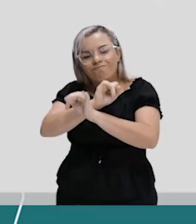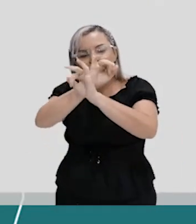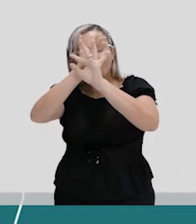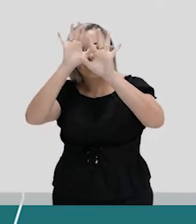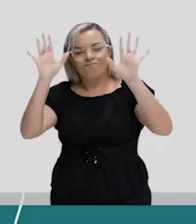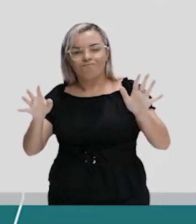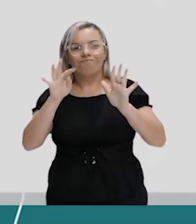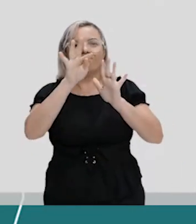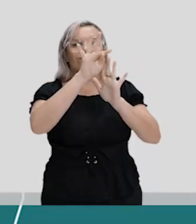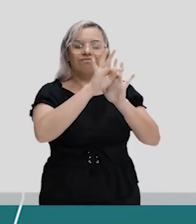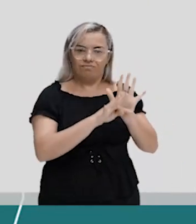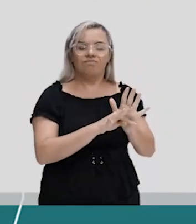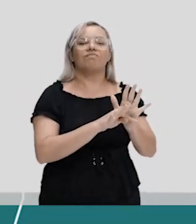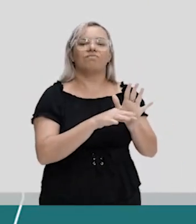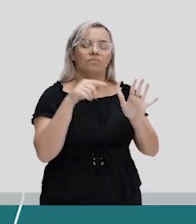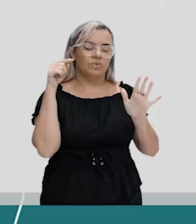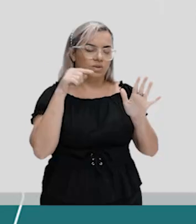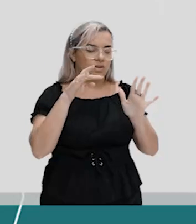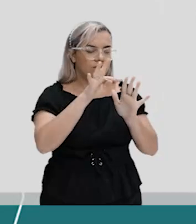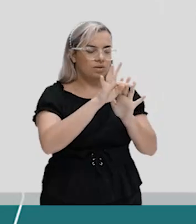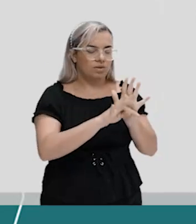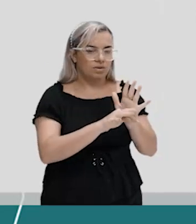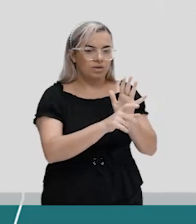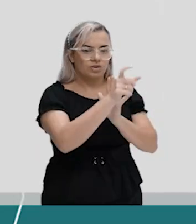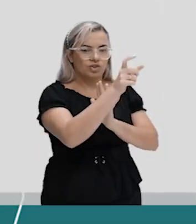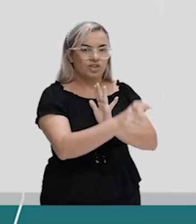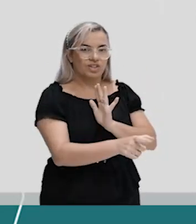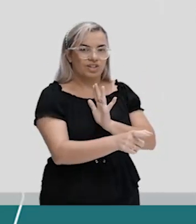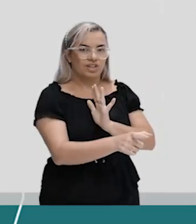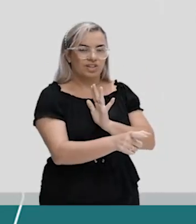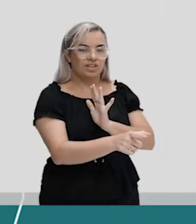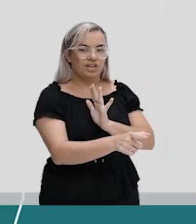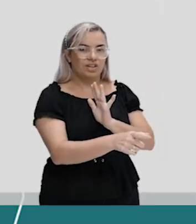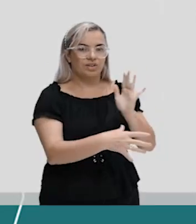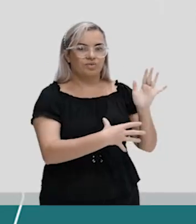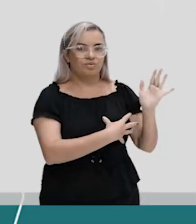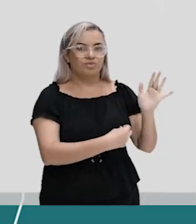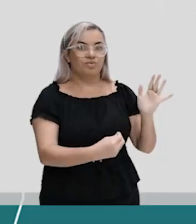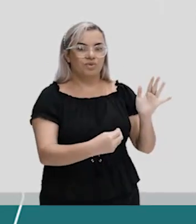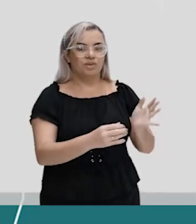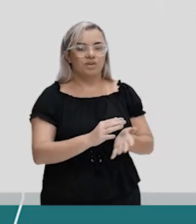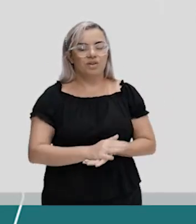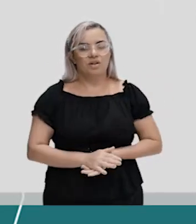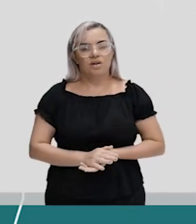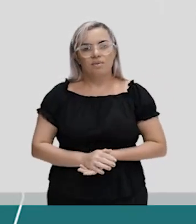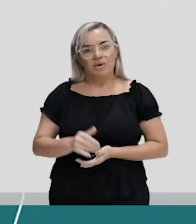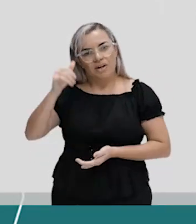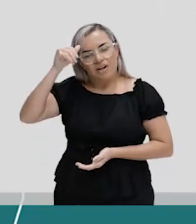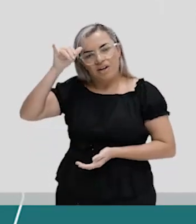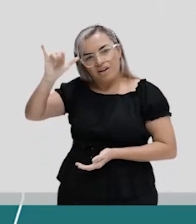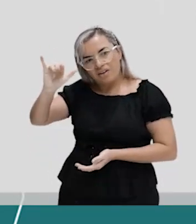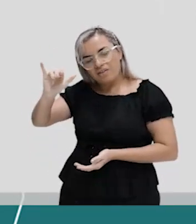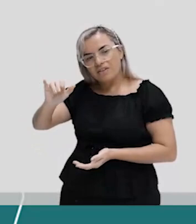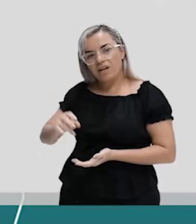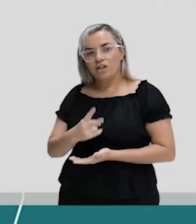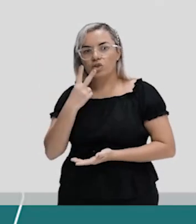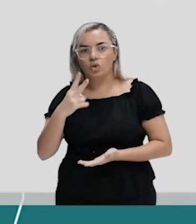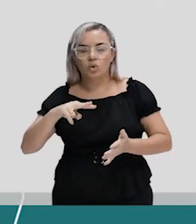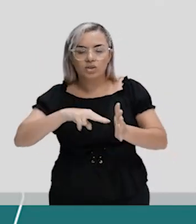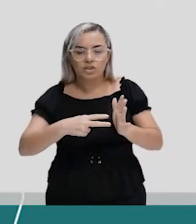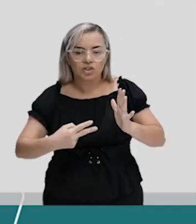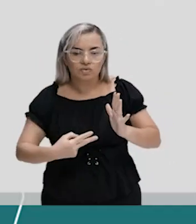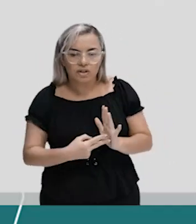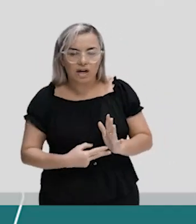ao texto, para deixar bem claro de quem era o filho, para evitar, assim, uma ambiguidade, que é o que nós vamos ver agora.